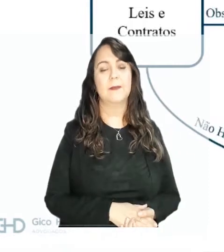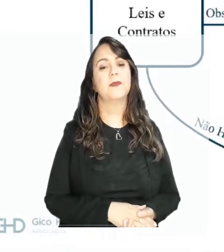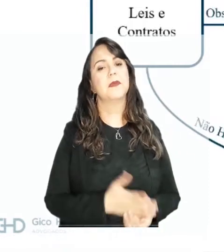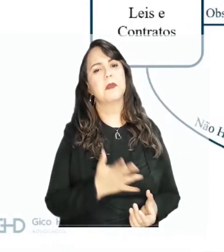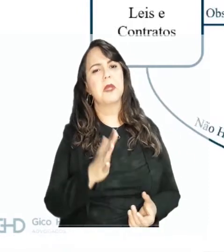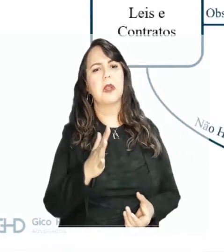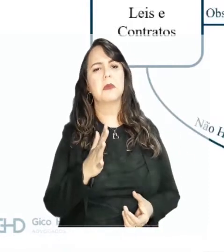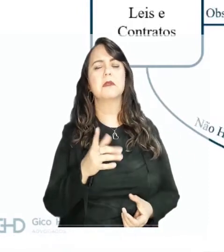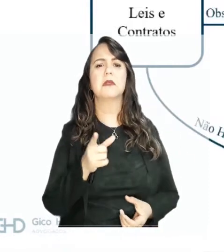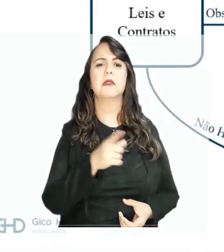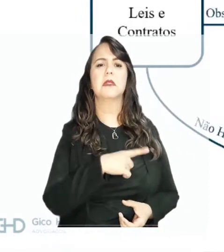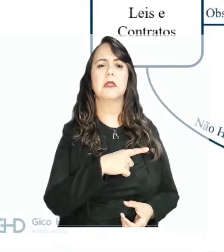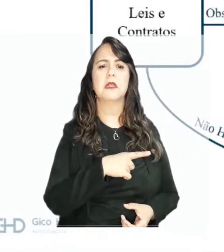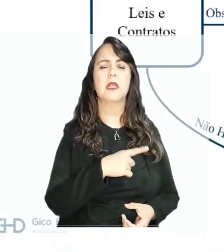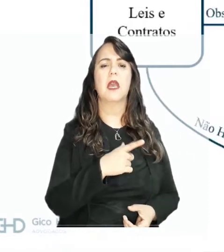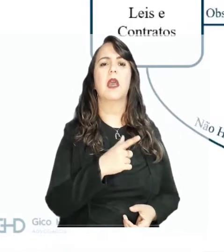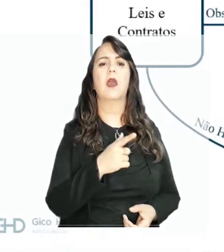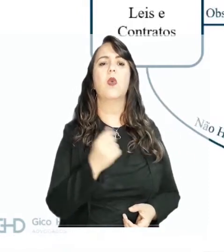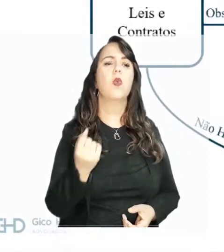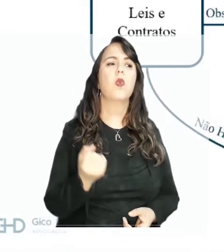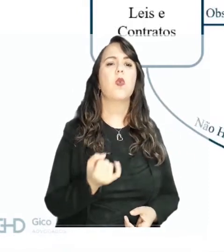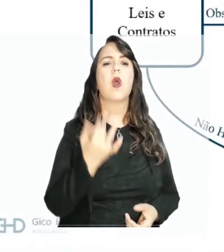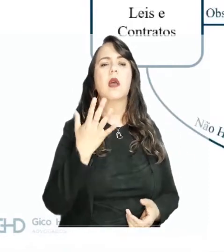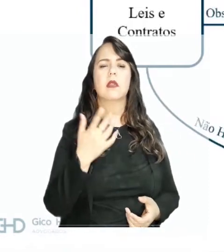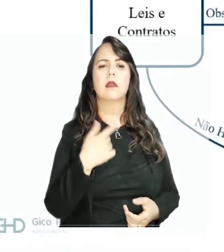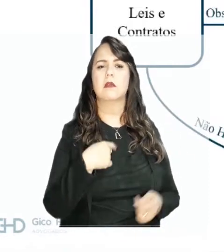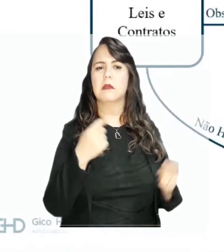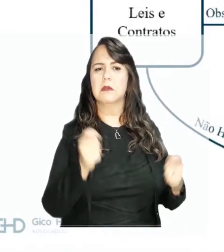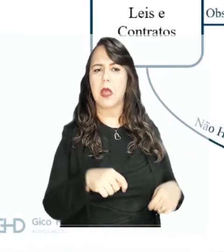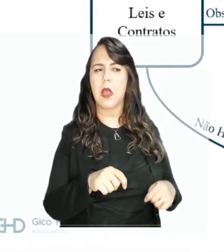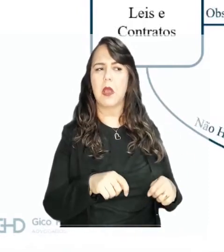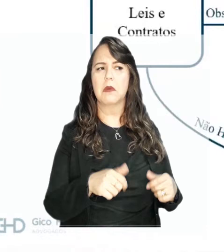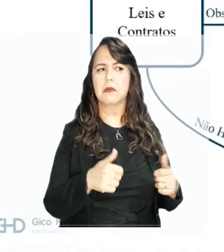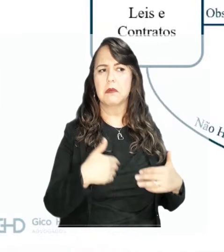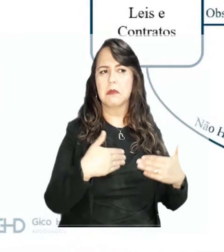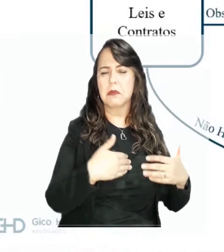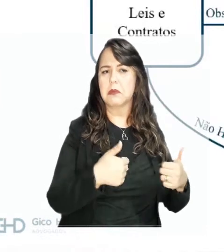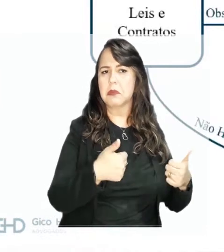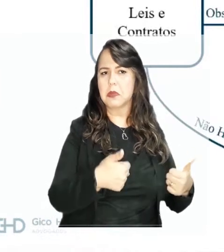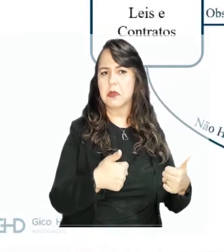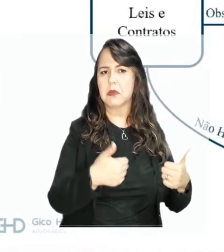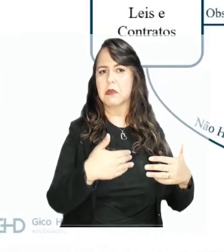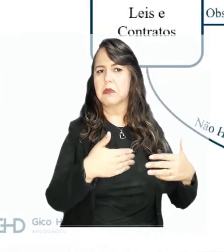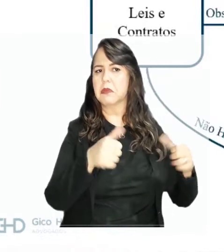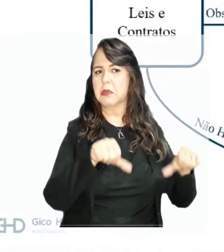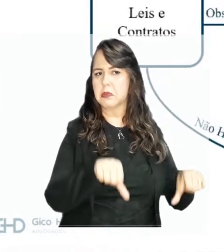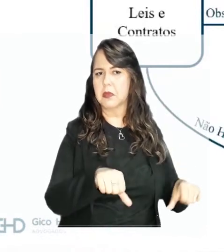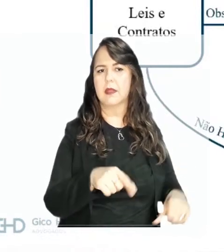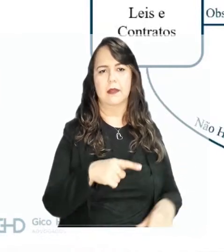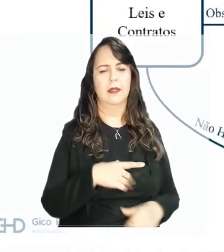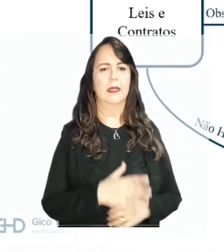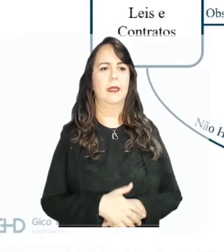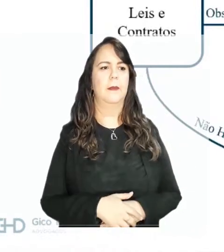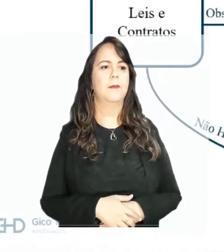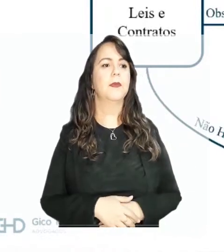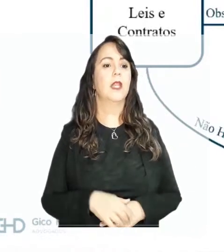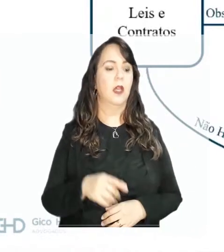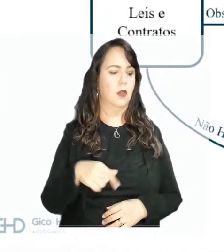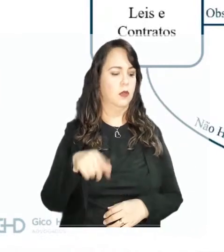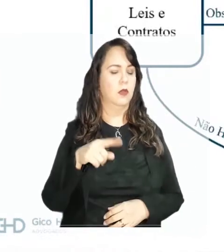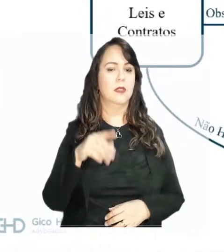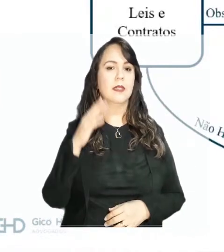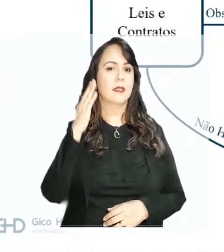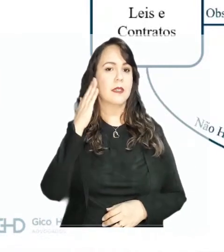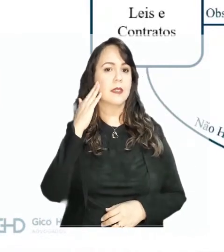prováveis consequências da decisão que ele vier a ser tomada. E, assim, está um pouco mais sofisticado na sua escolha do que o